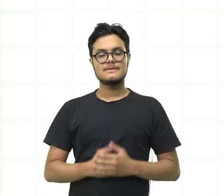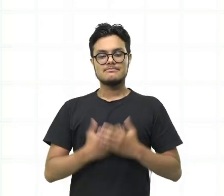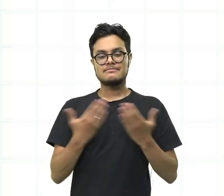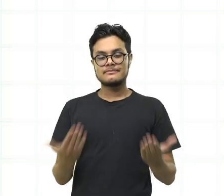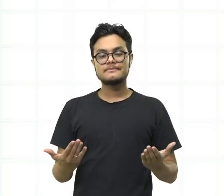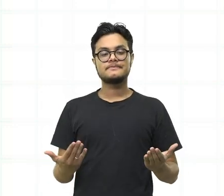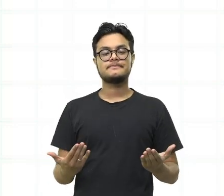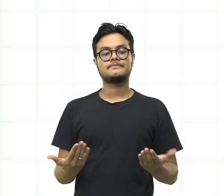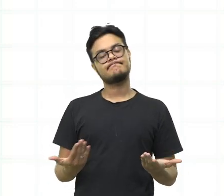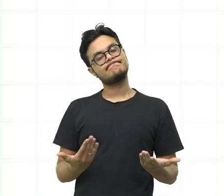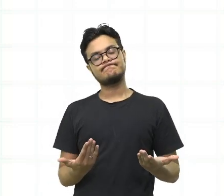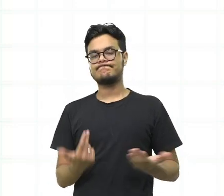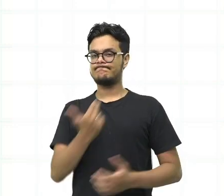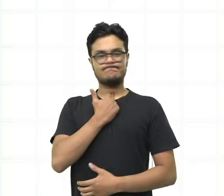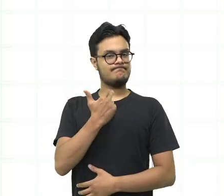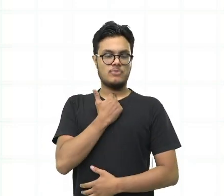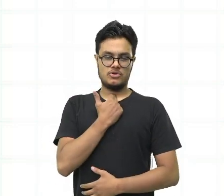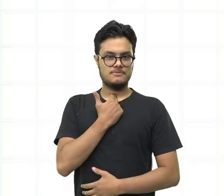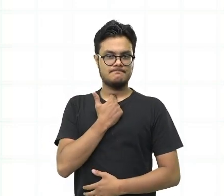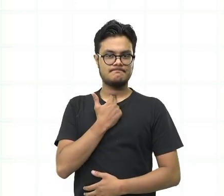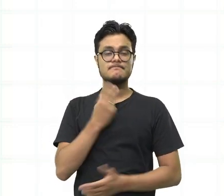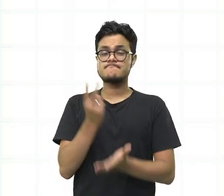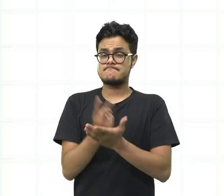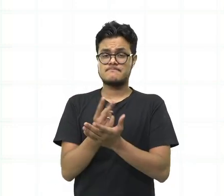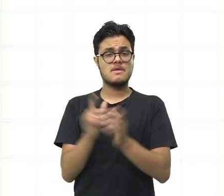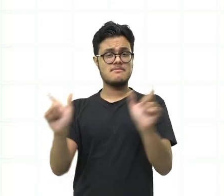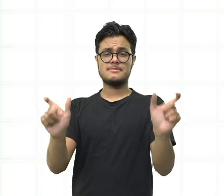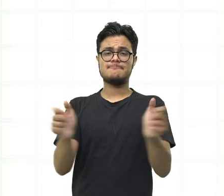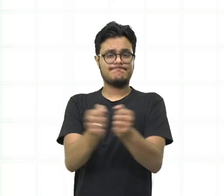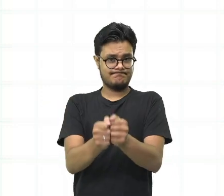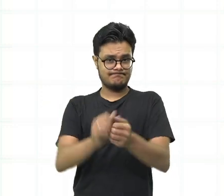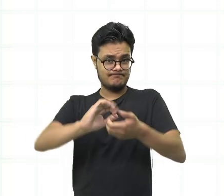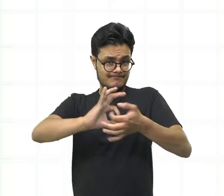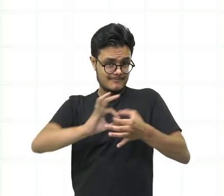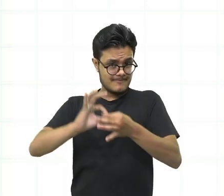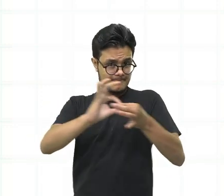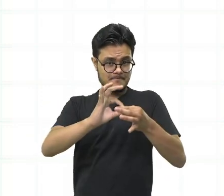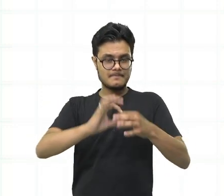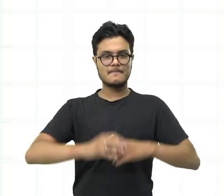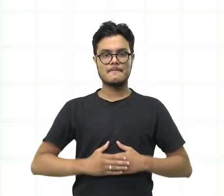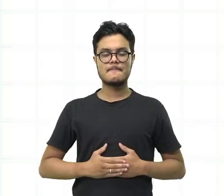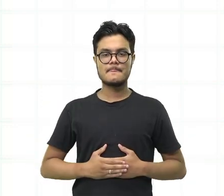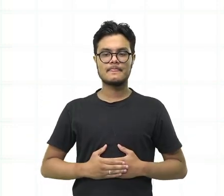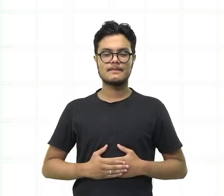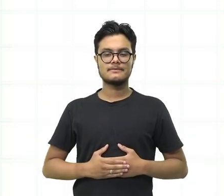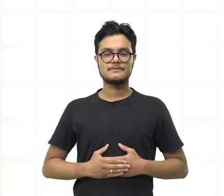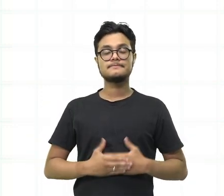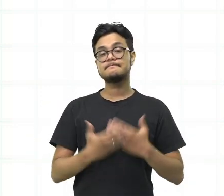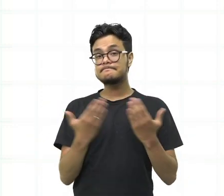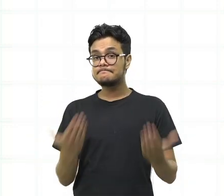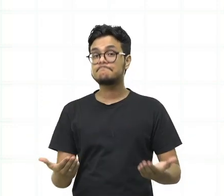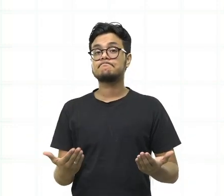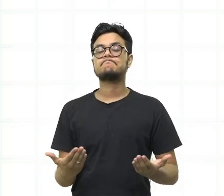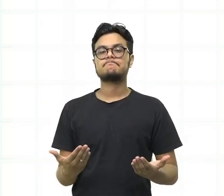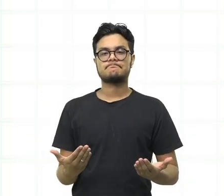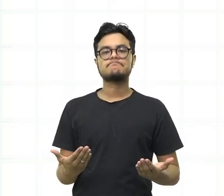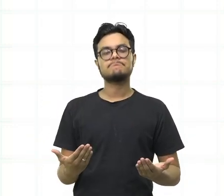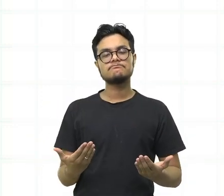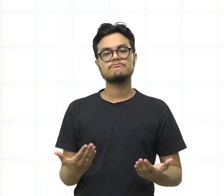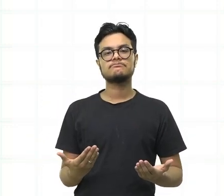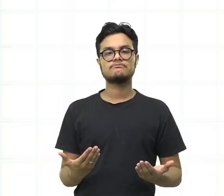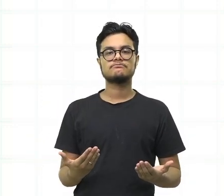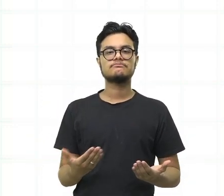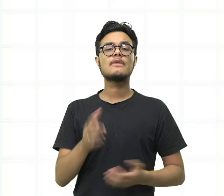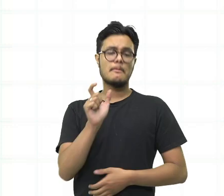ó, já tem um xizinho vermelho mostrando que não tem como existir. Então, amanhecer faz parte